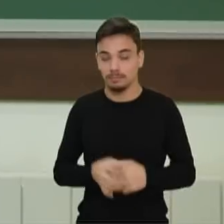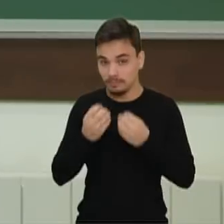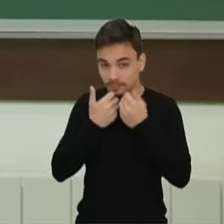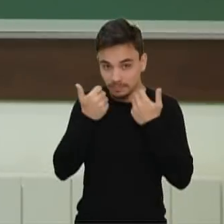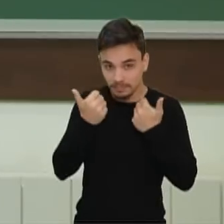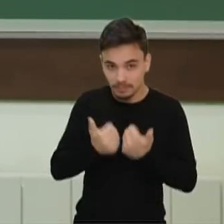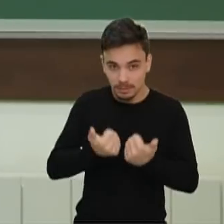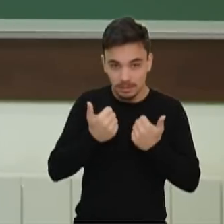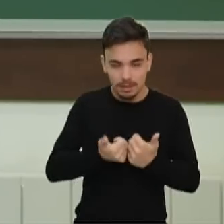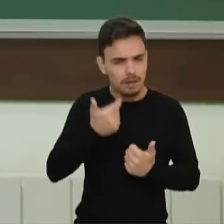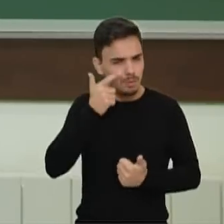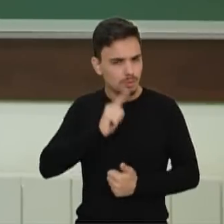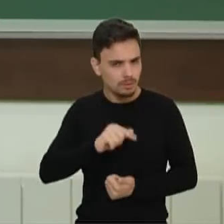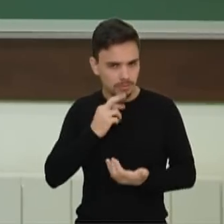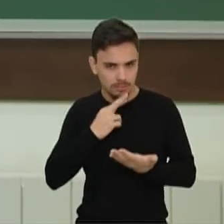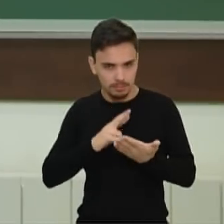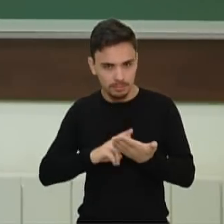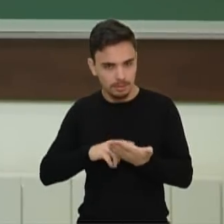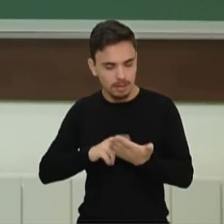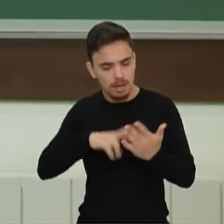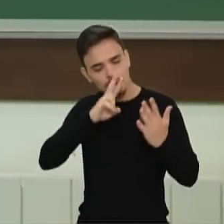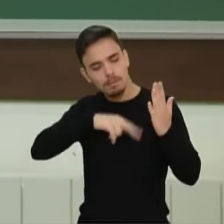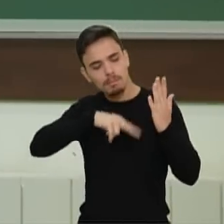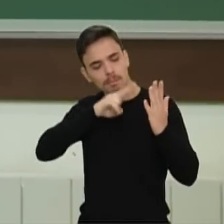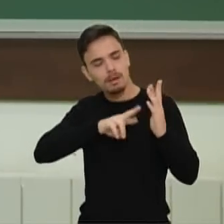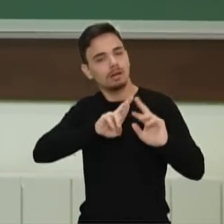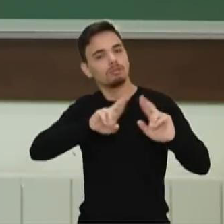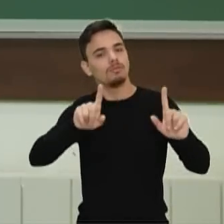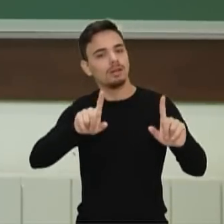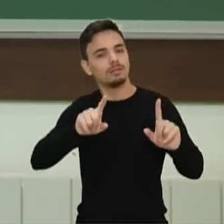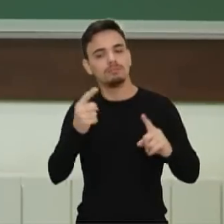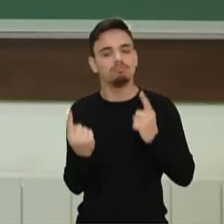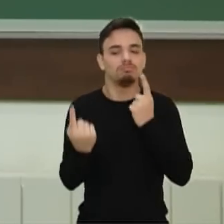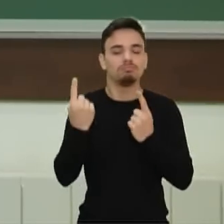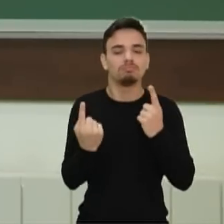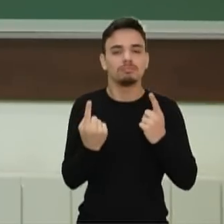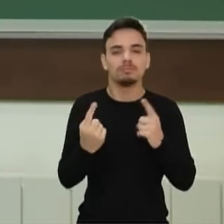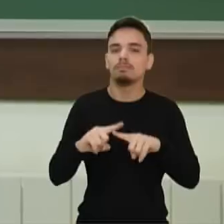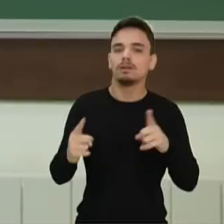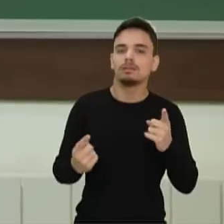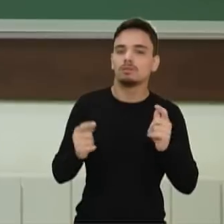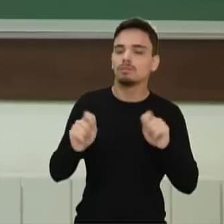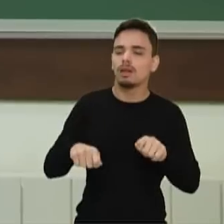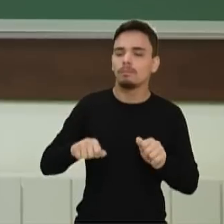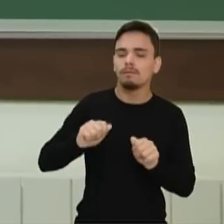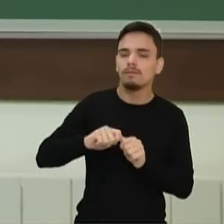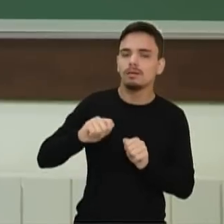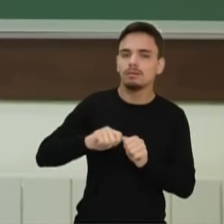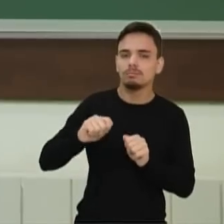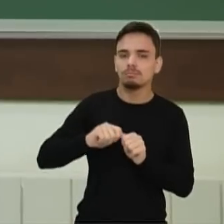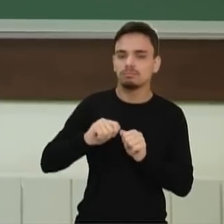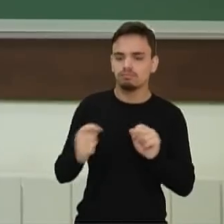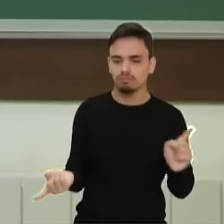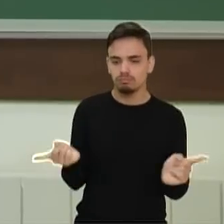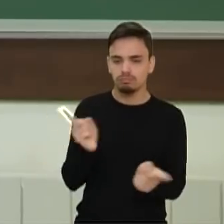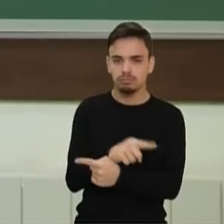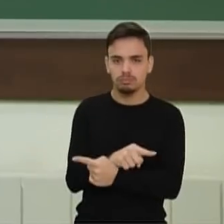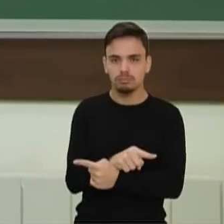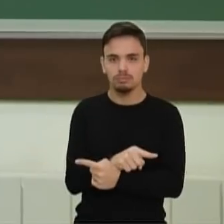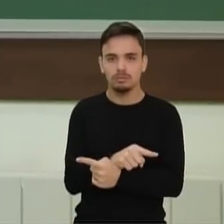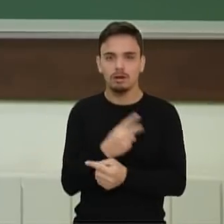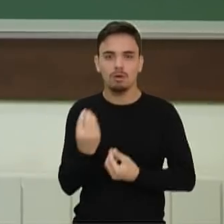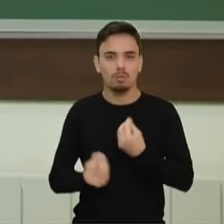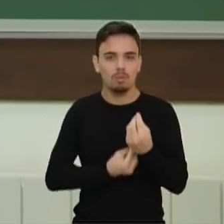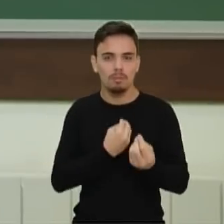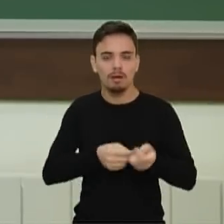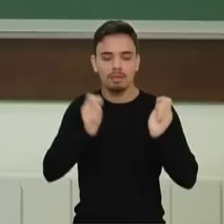Tranquilinhos lá? Conseguiram? Verificaram a diferença ali? Mas como assim que eu posso fazer, professor, essa transformação? Pode